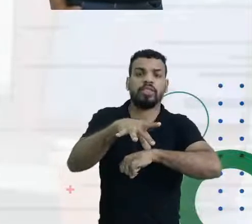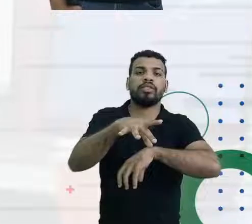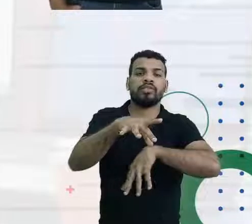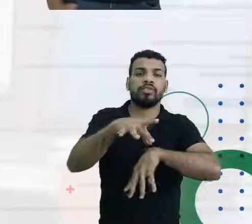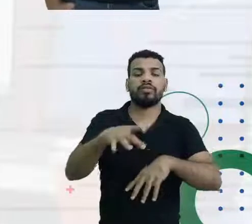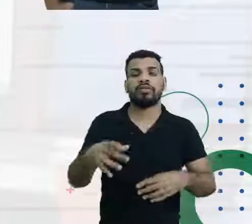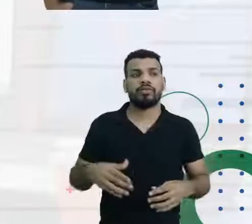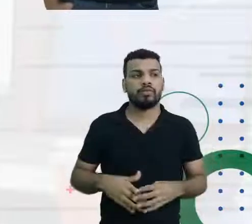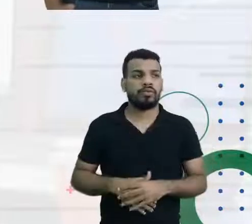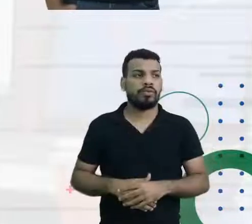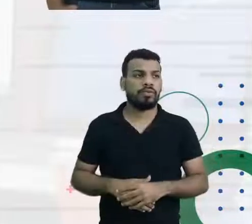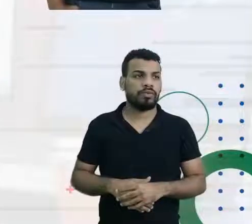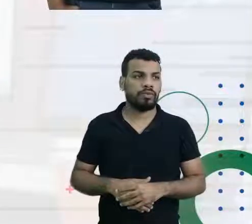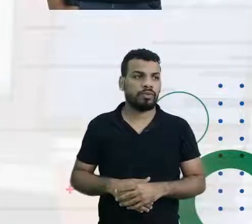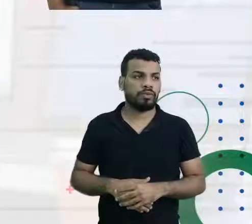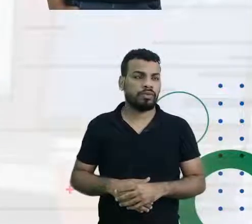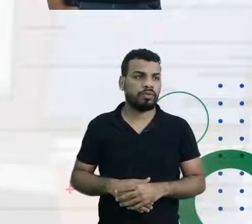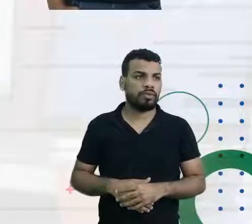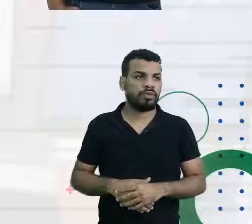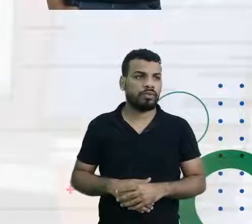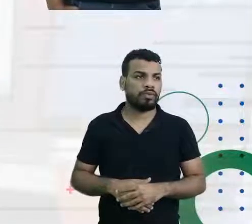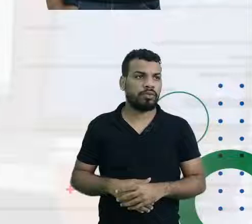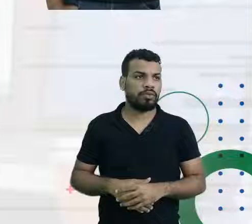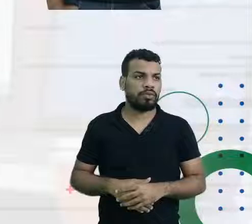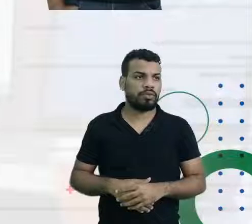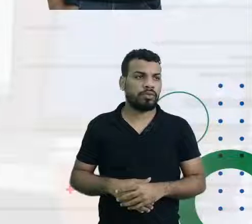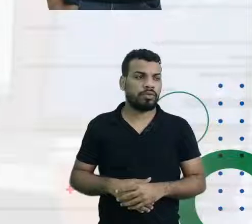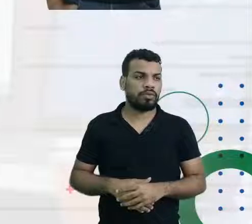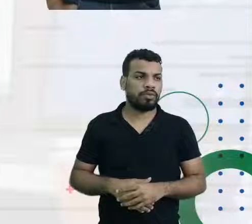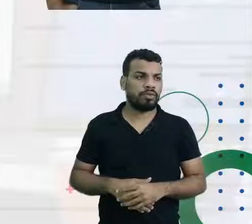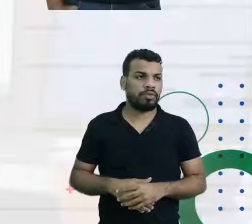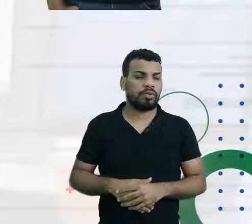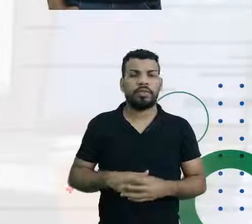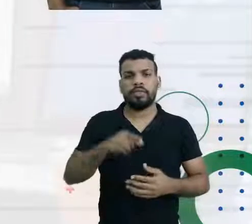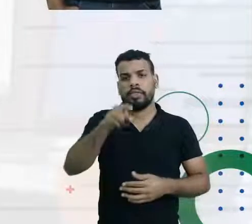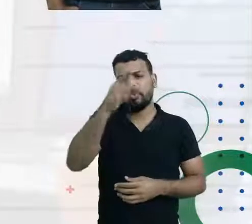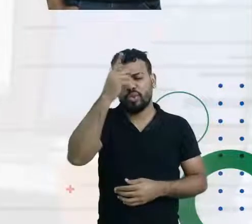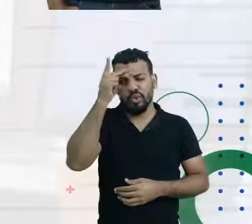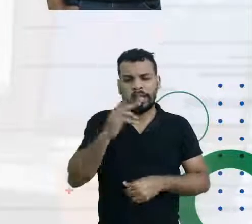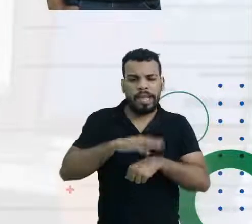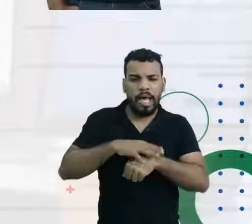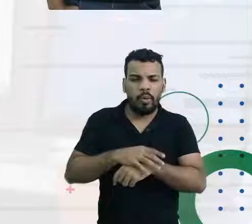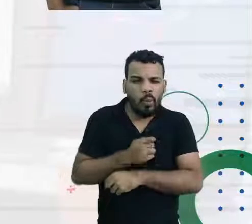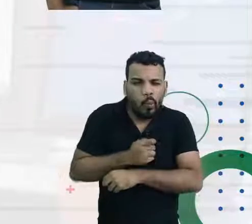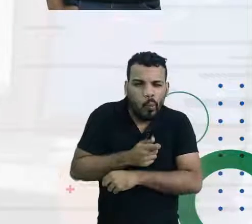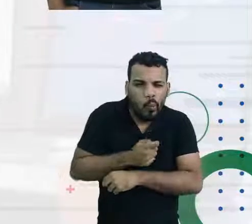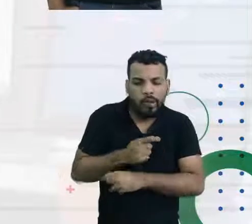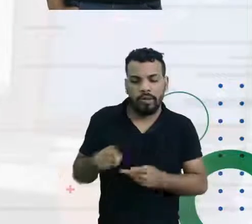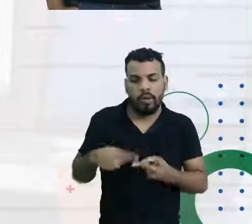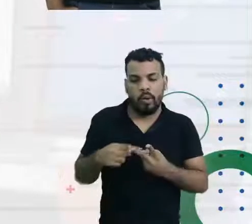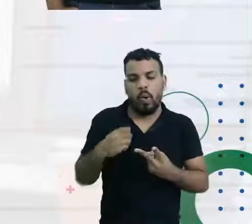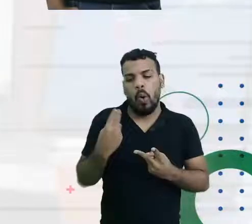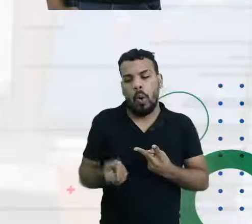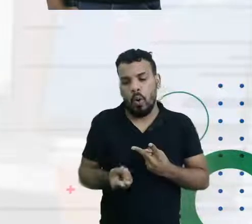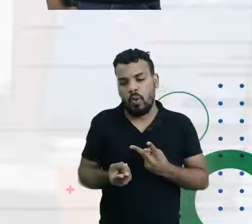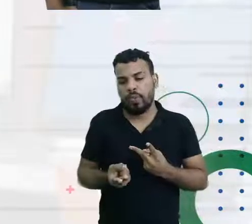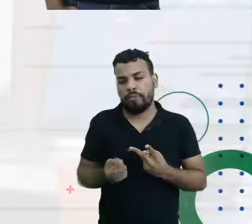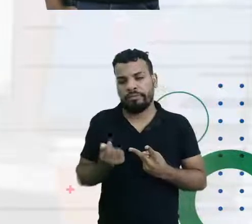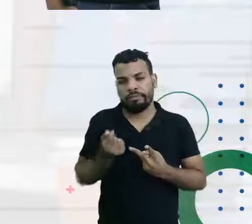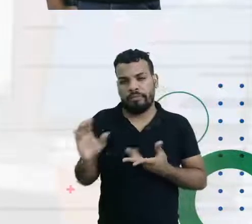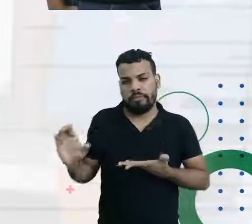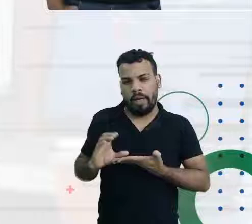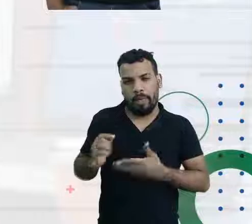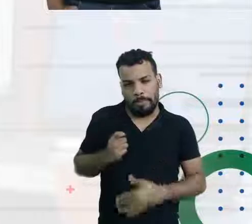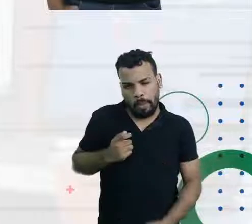quem está com pouco tempo, para quem está com pouca verba, crie paletas